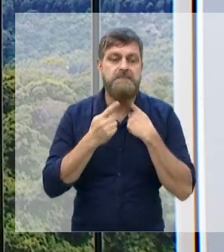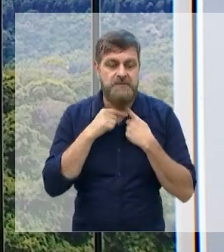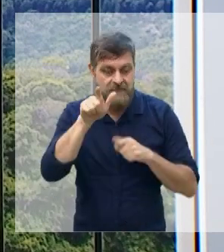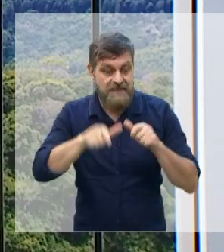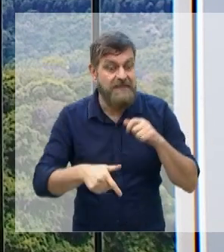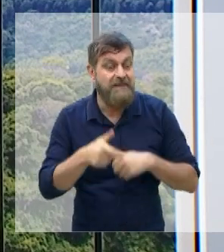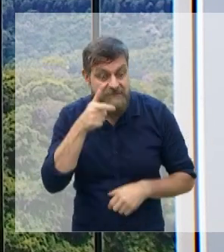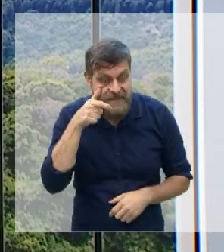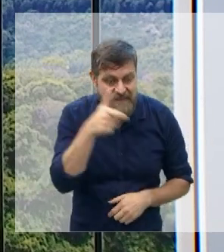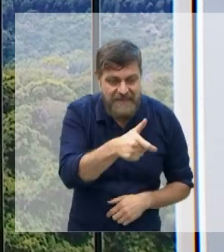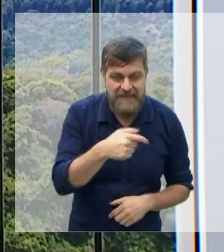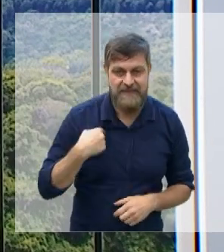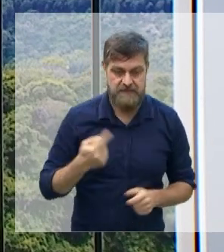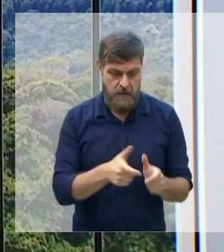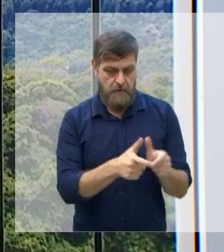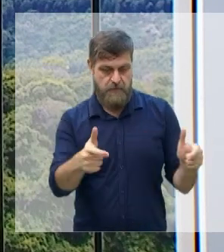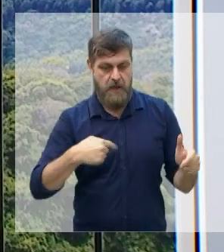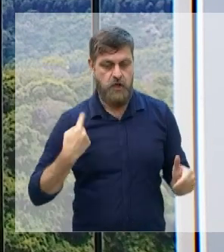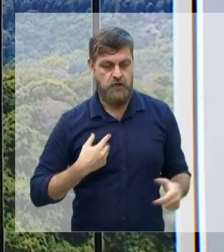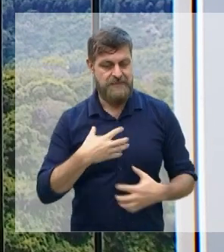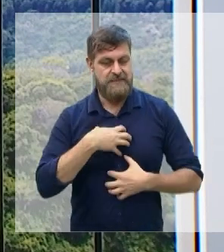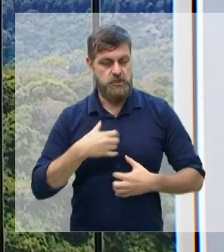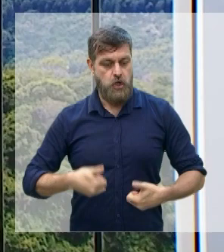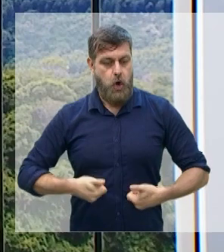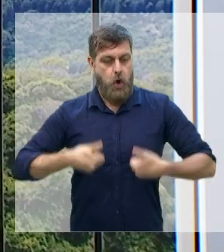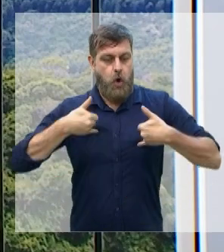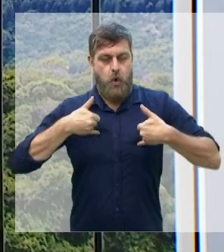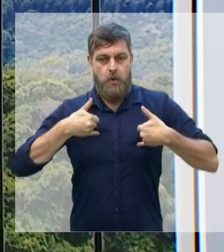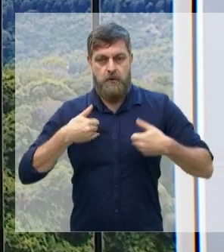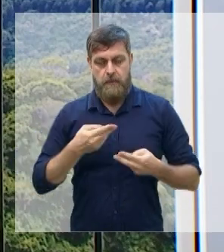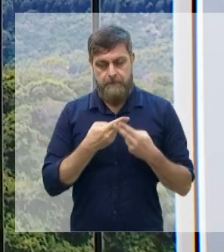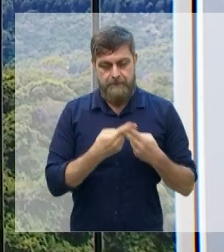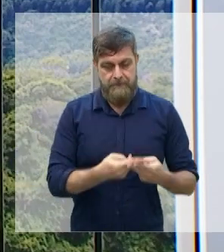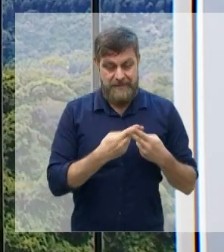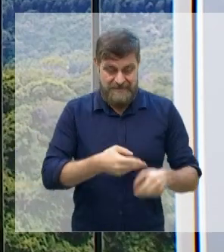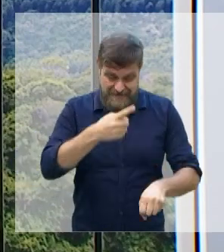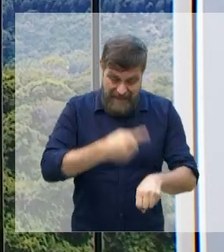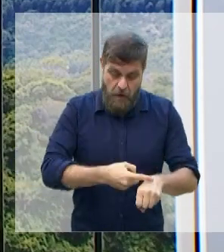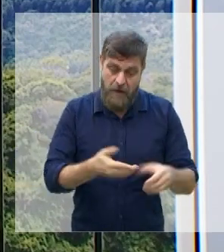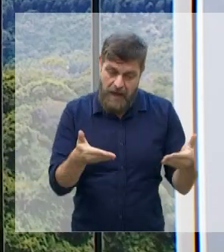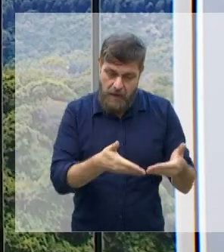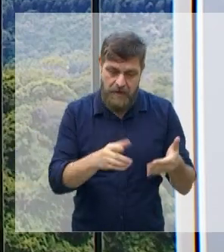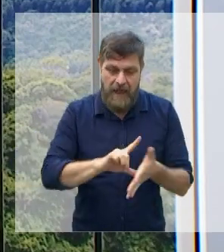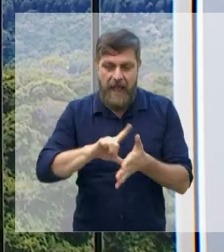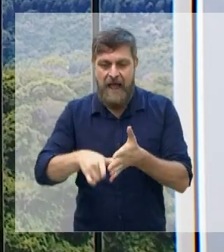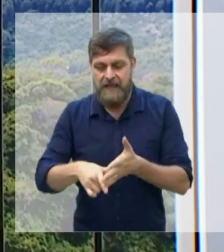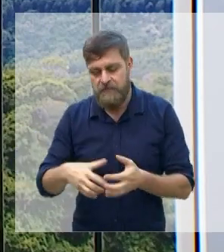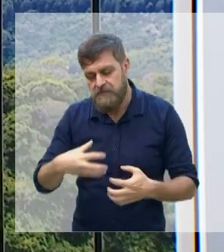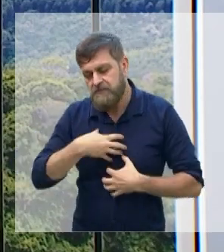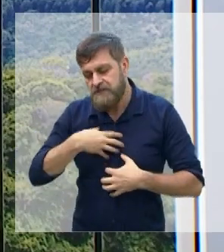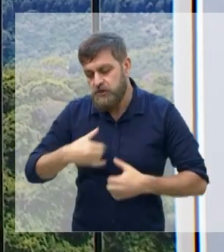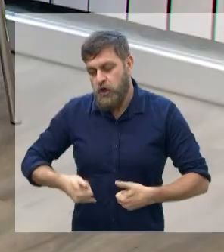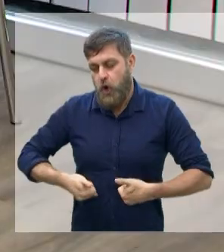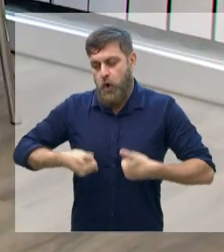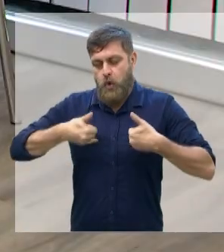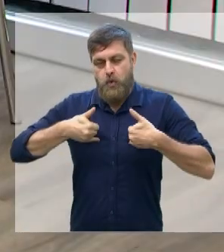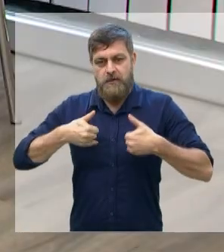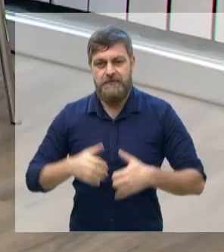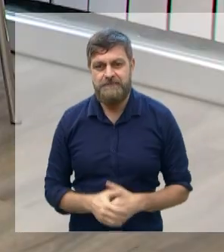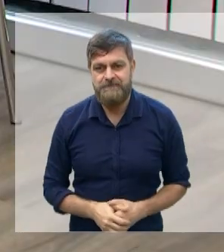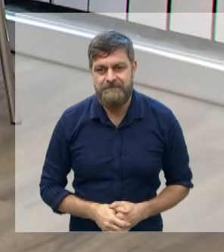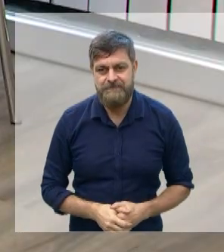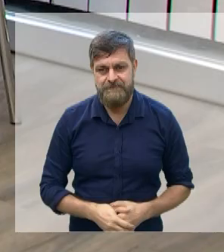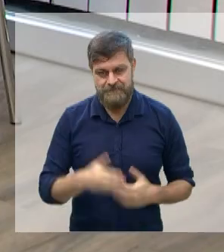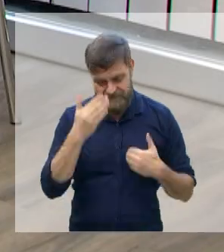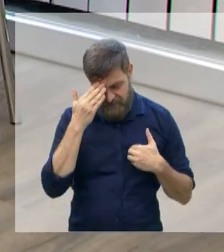pouco que nós temos que ter orgulho é esse então paciência no momento e orgulho do que estamos fazendo tá certo